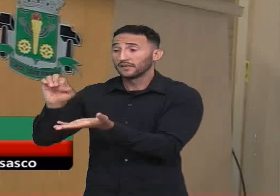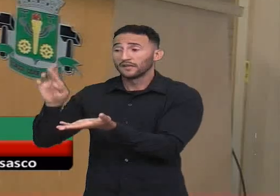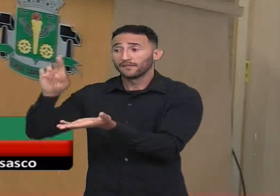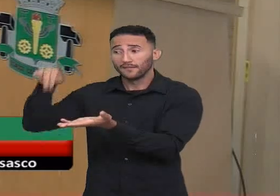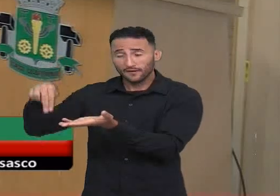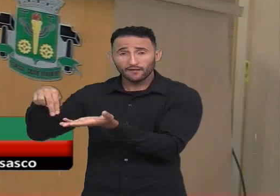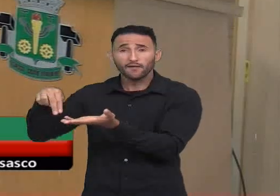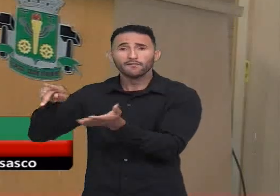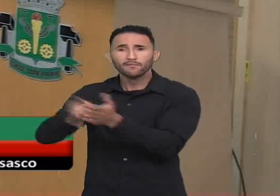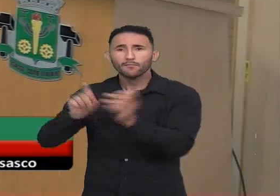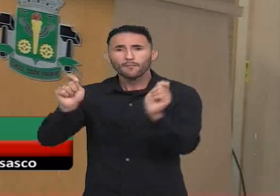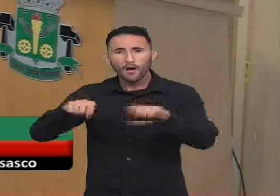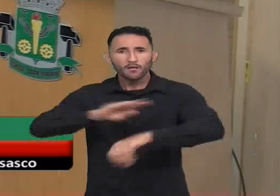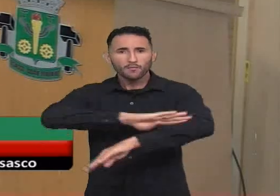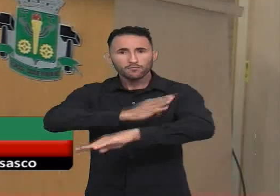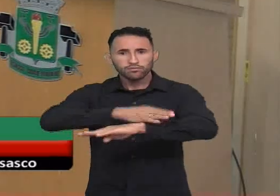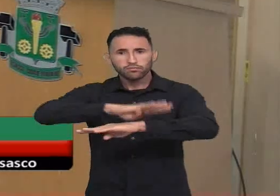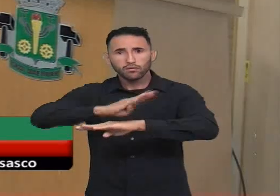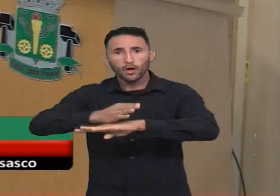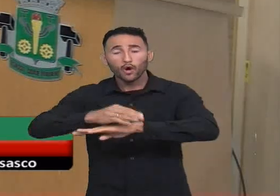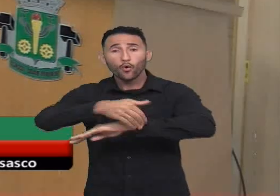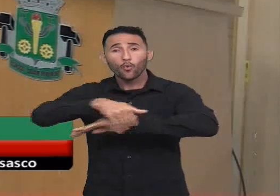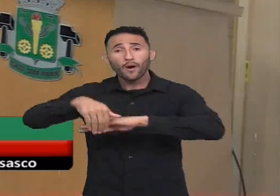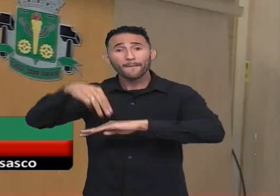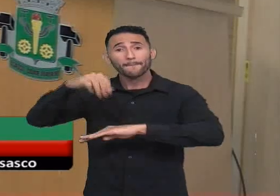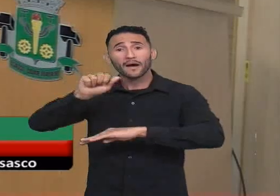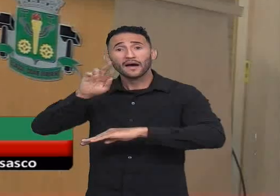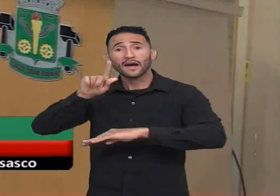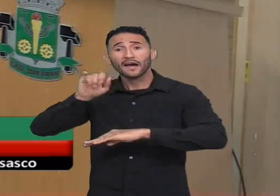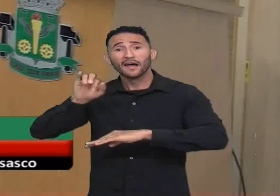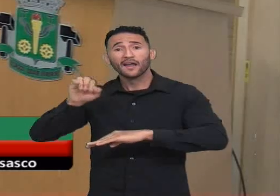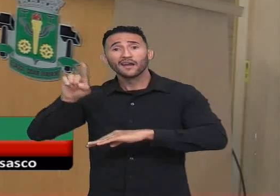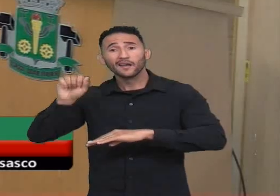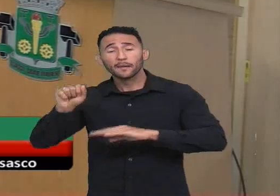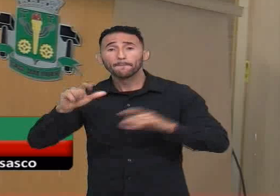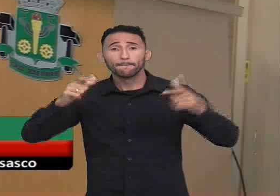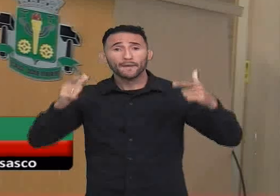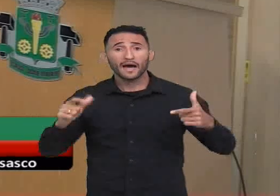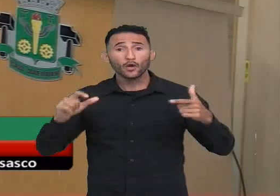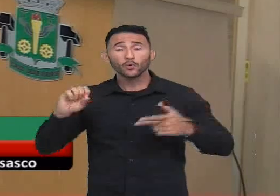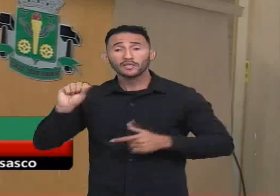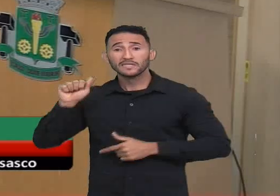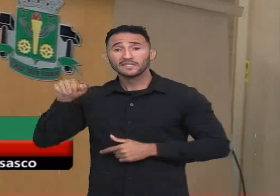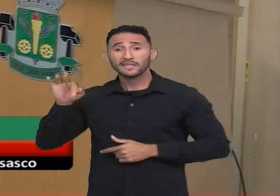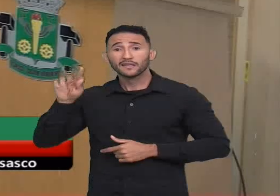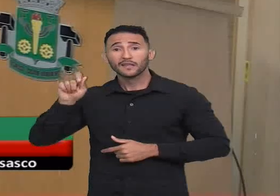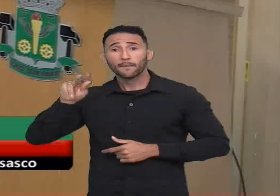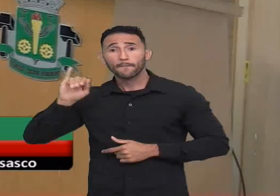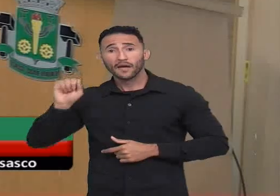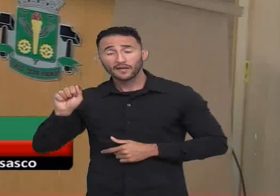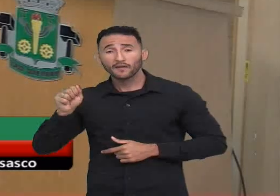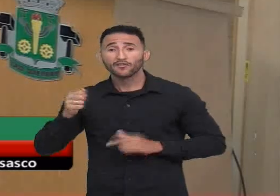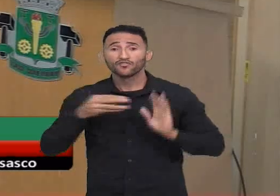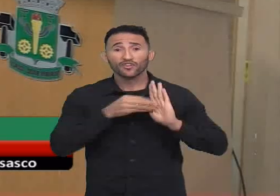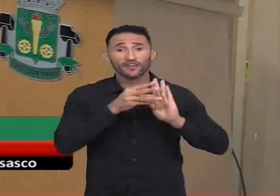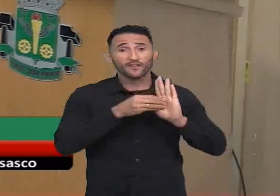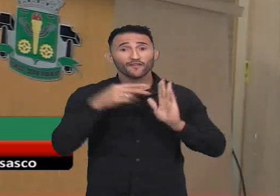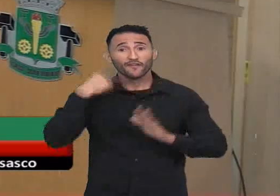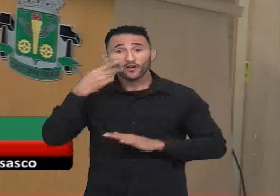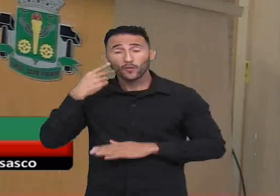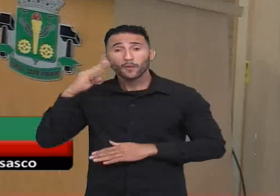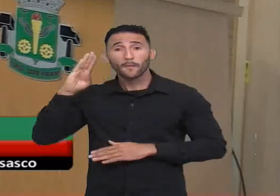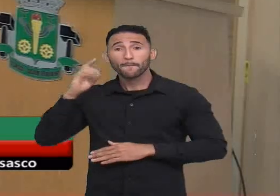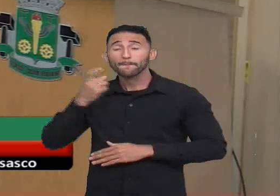de lombada na Rua das Margaridas, número 85, no bairro do Santa Maria. Indicação do nobre vereador